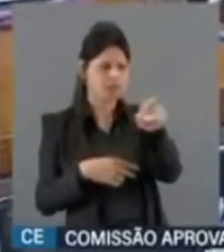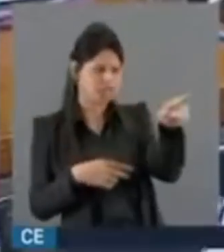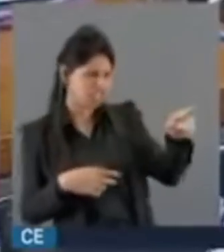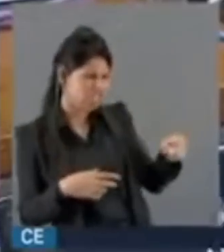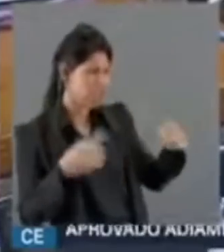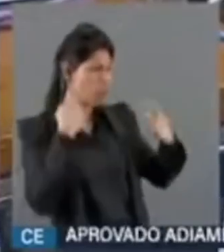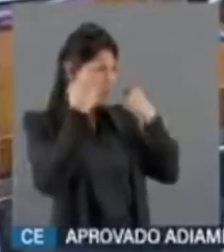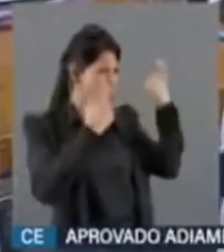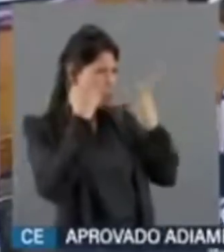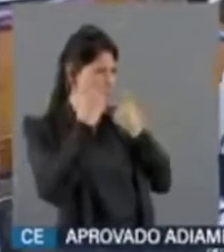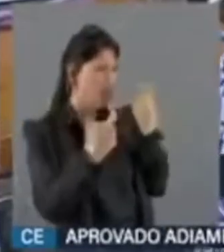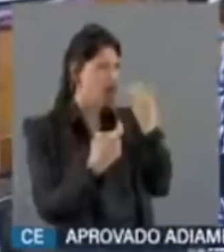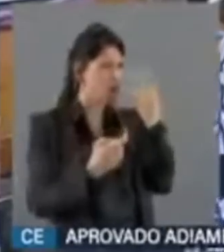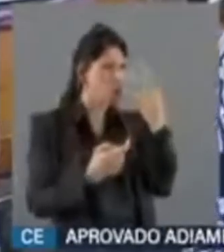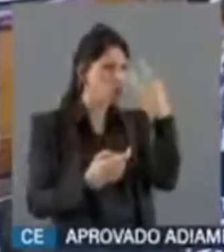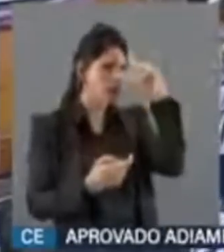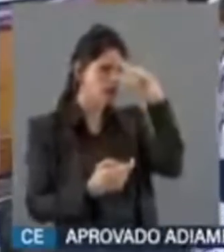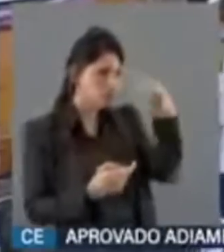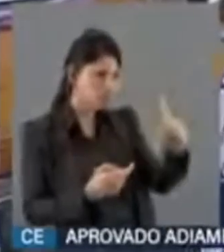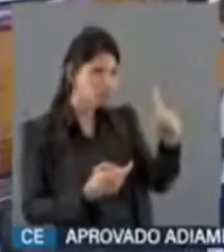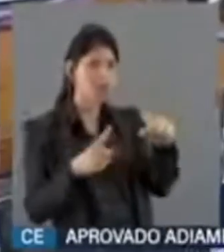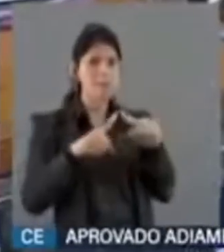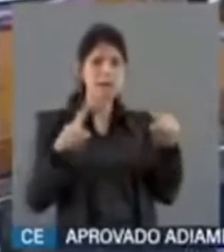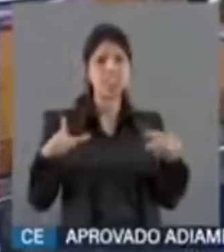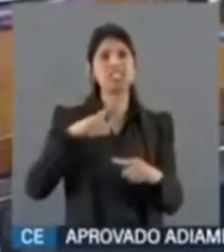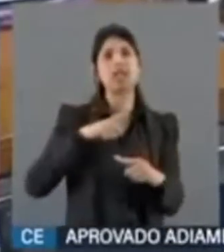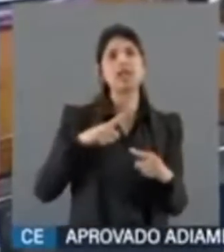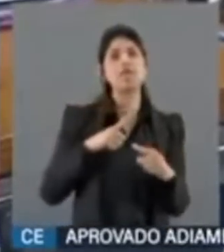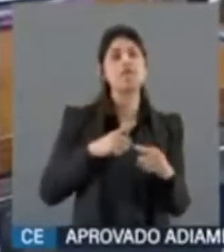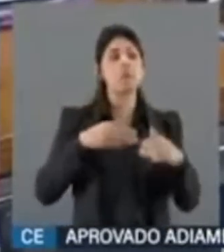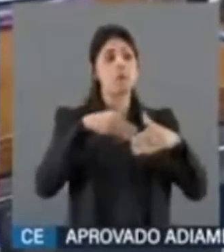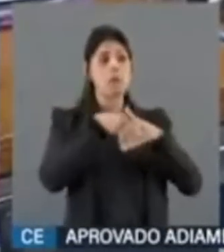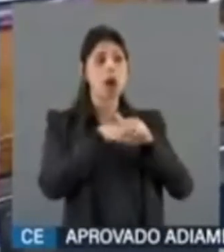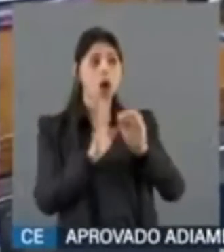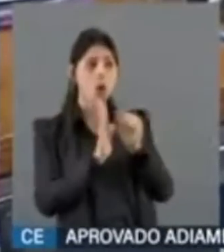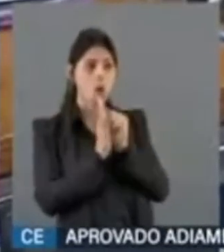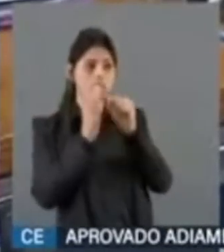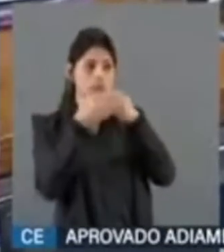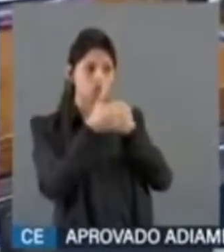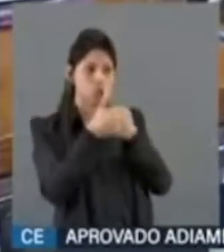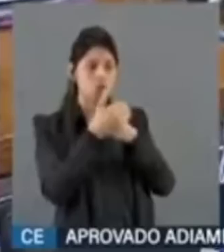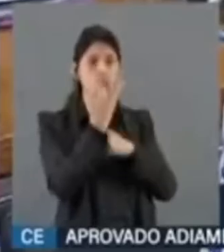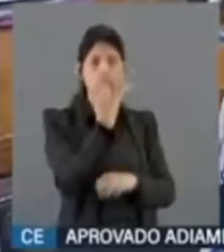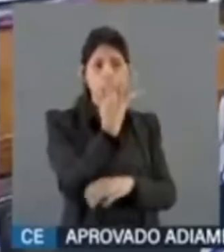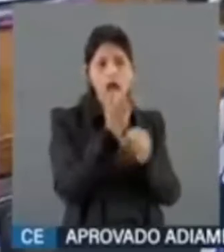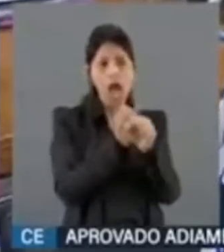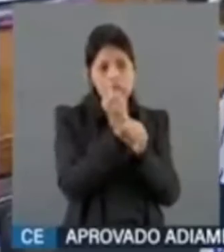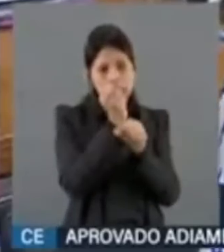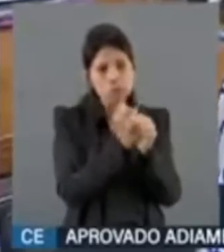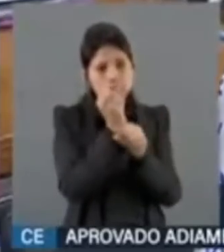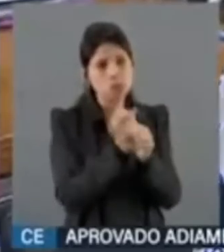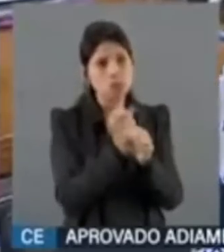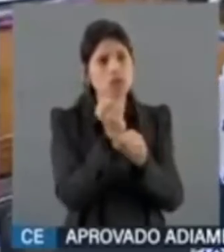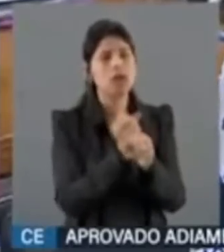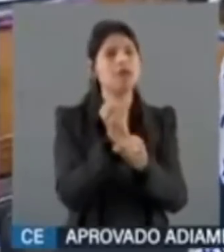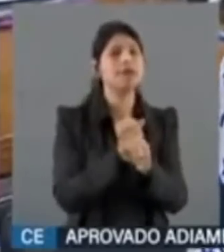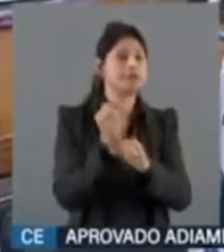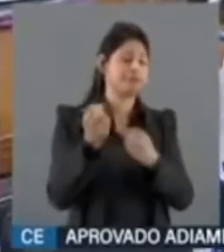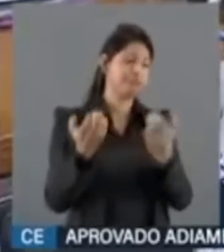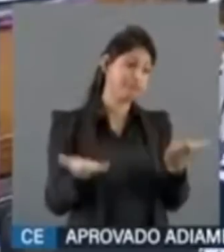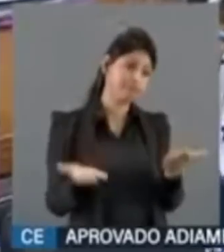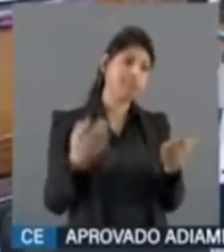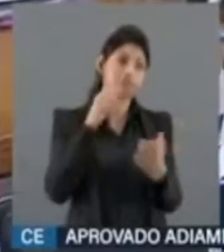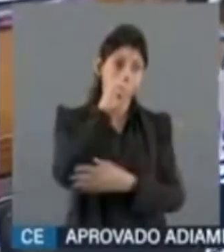4 dias e teve uma omissão de 4 anos no ex-governo em relação às medidas de proteção de risco do Palácio do